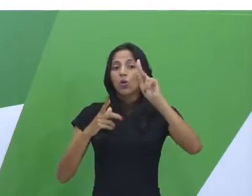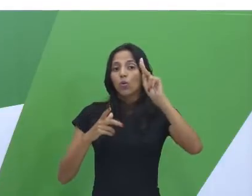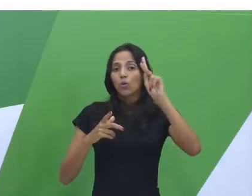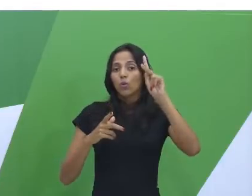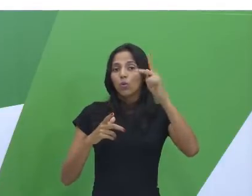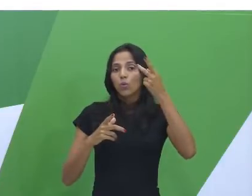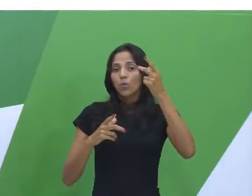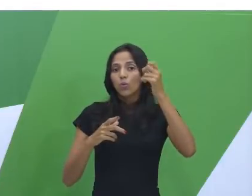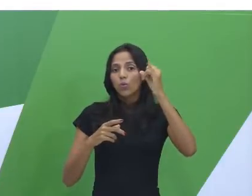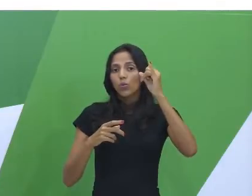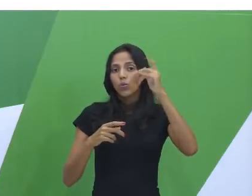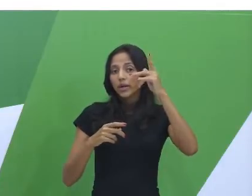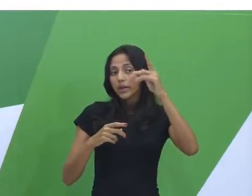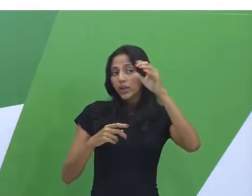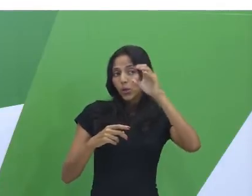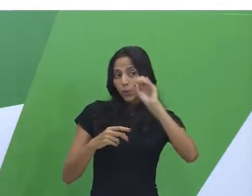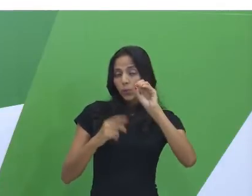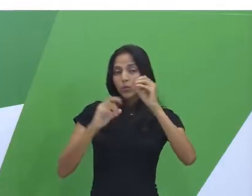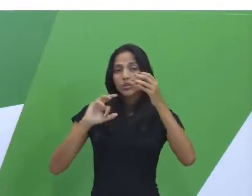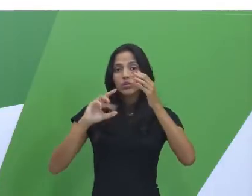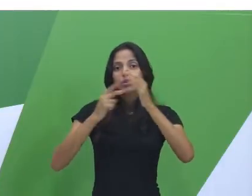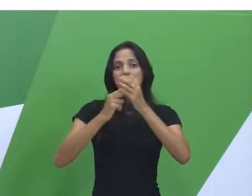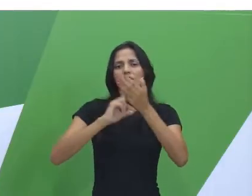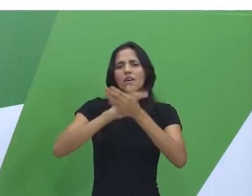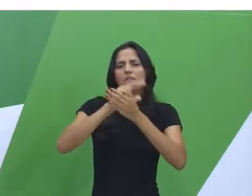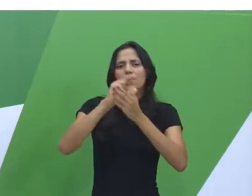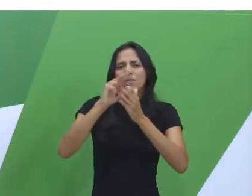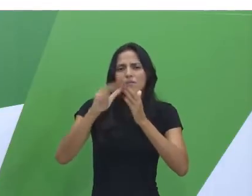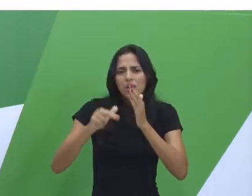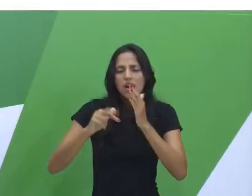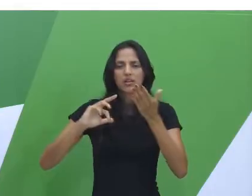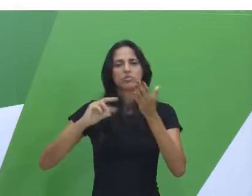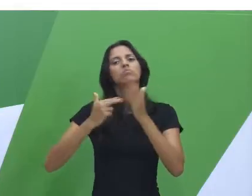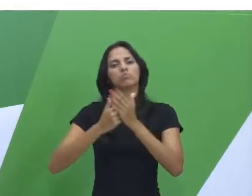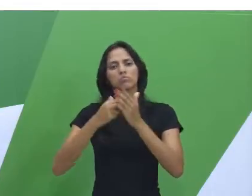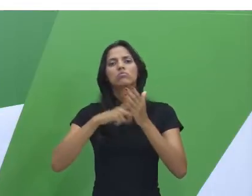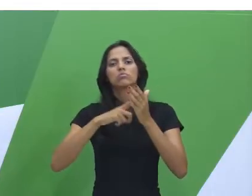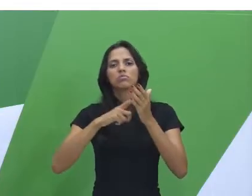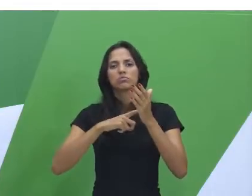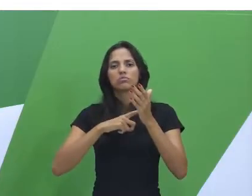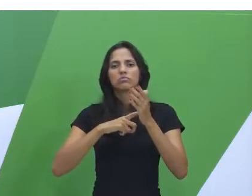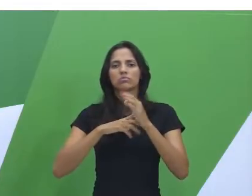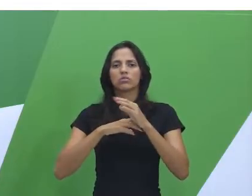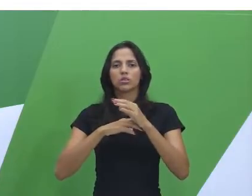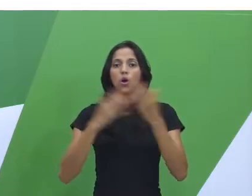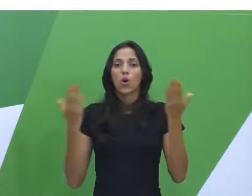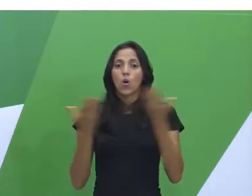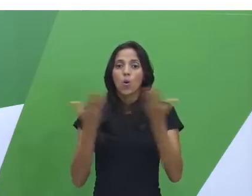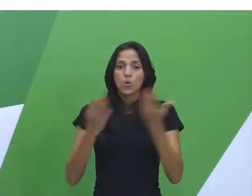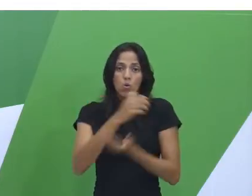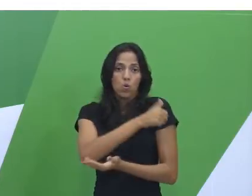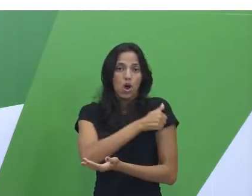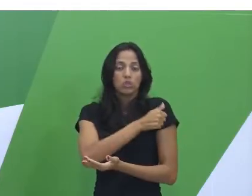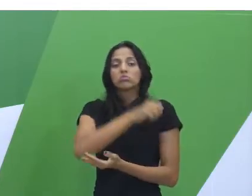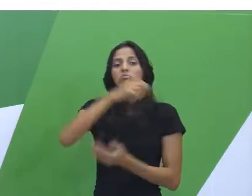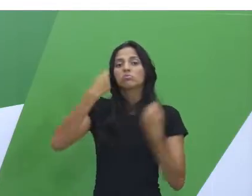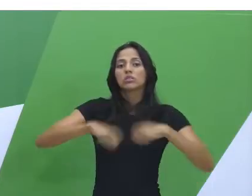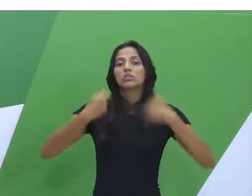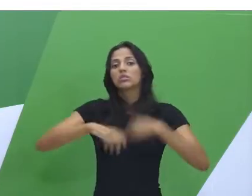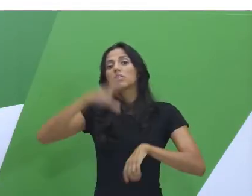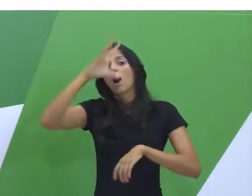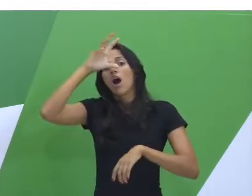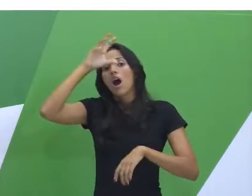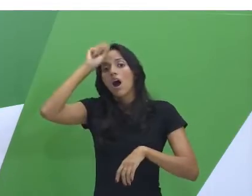esse radical aí, ó. Então o radical, ele dá toda uma estrutura. O aluno precisa desenvolver essa